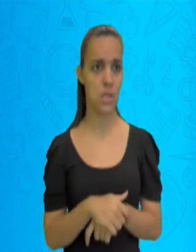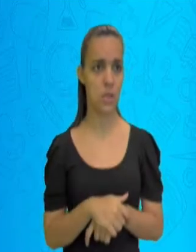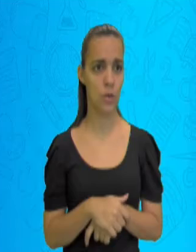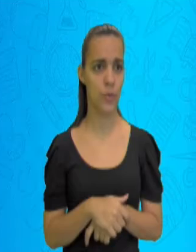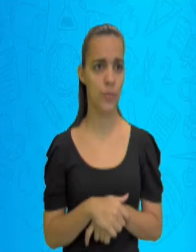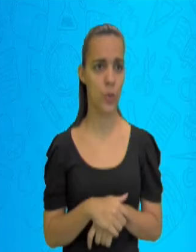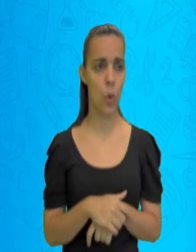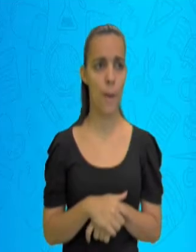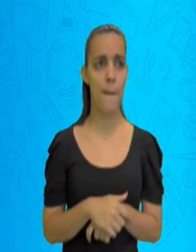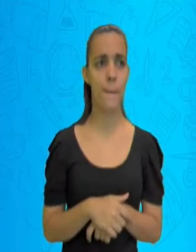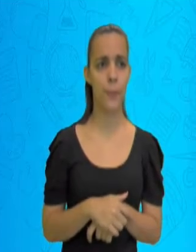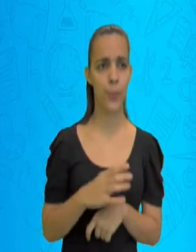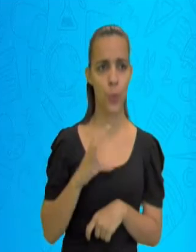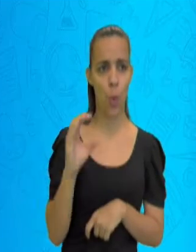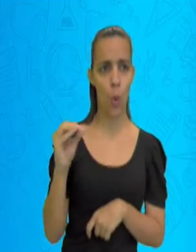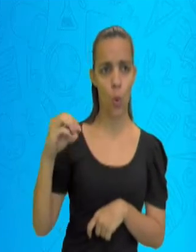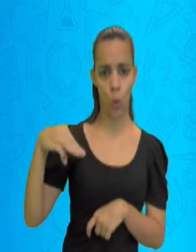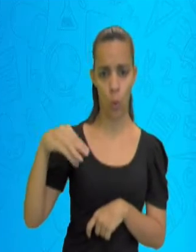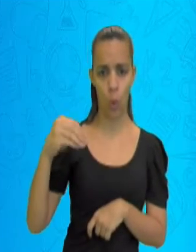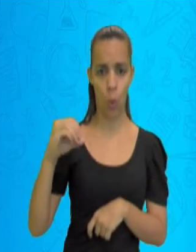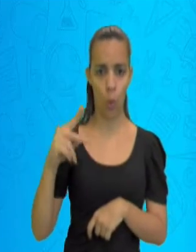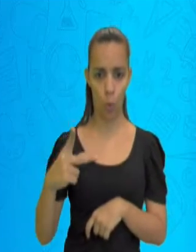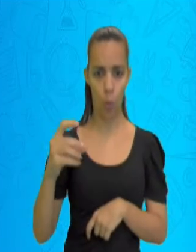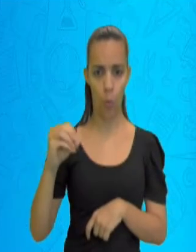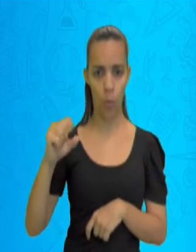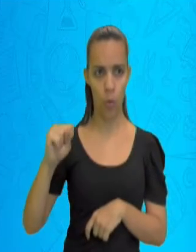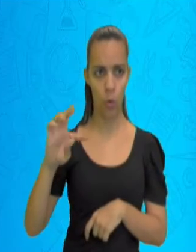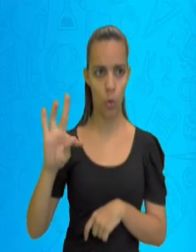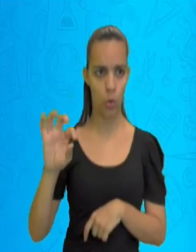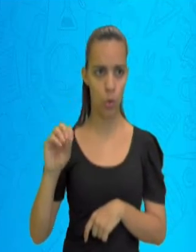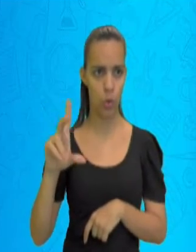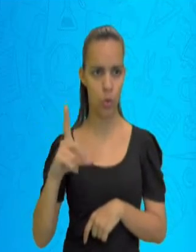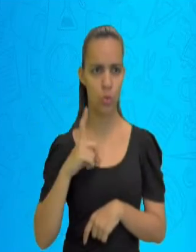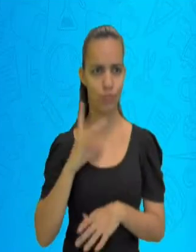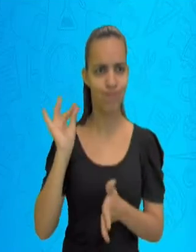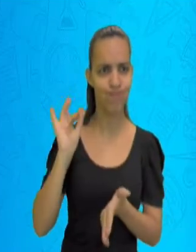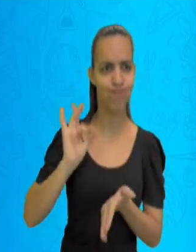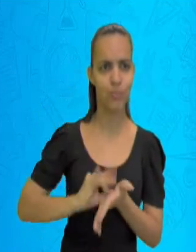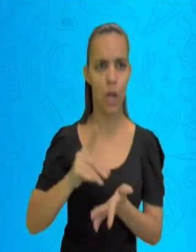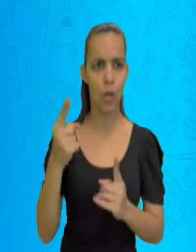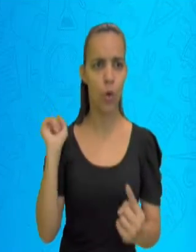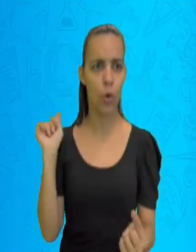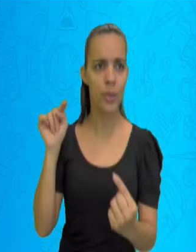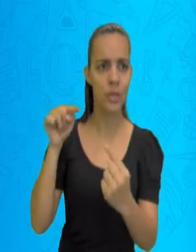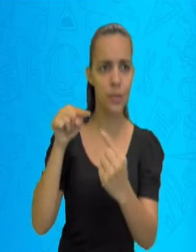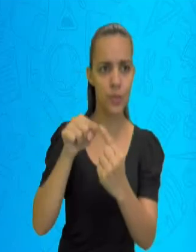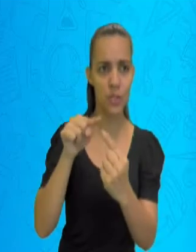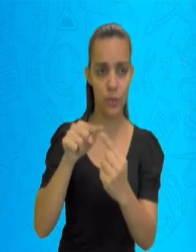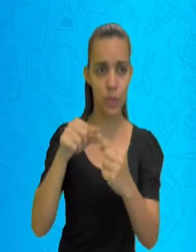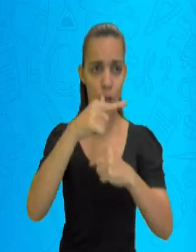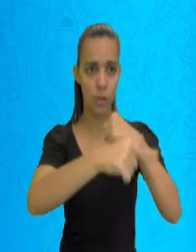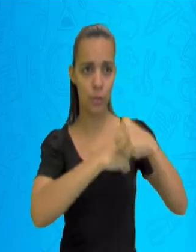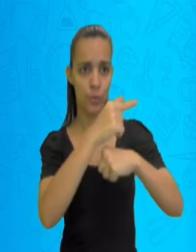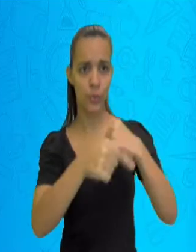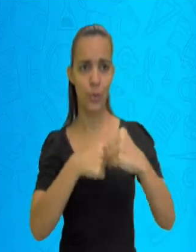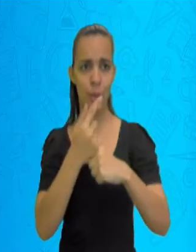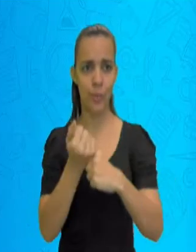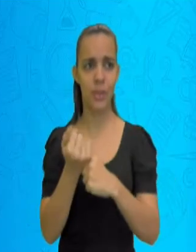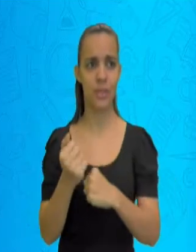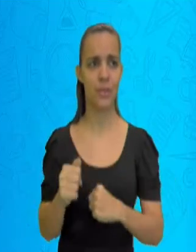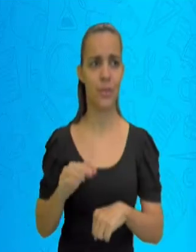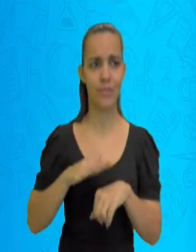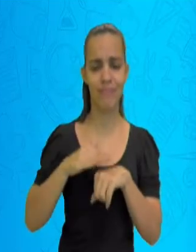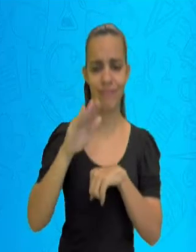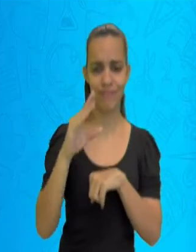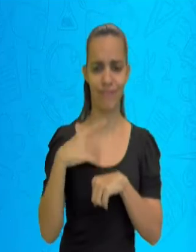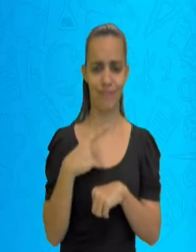Um composto é originado de uma combinação específica de átomos de